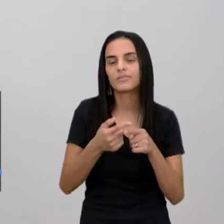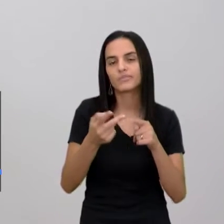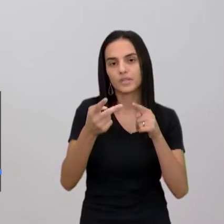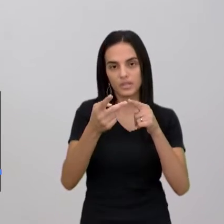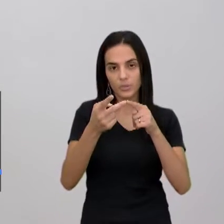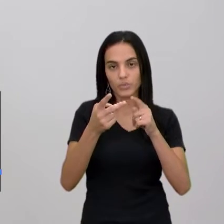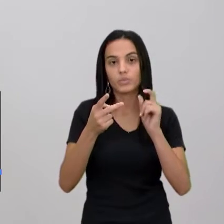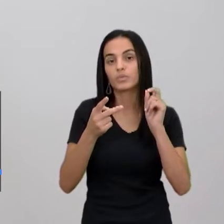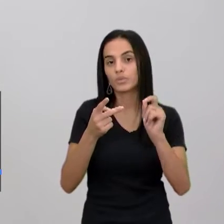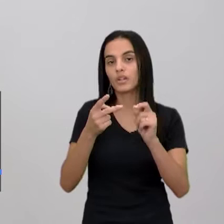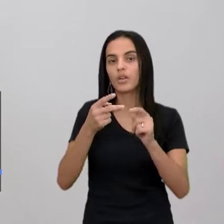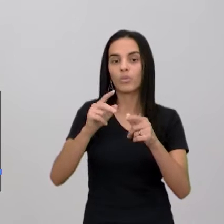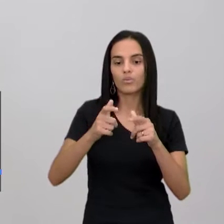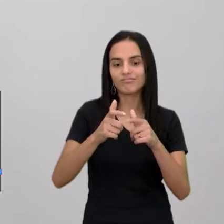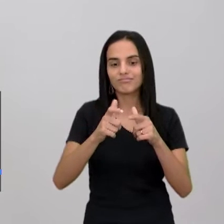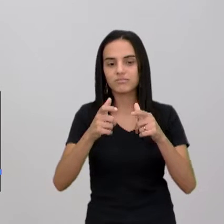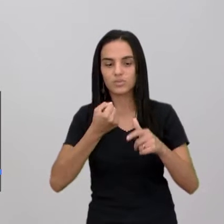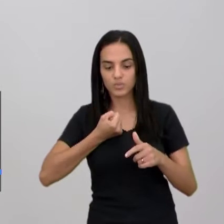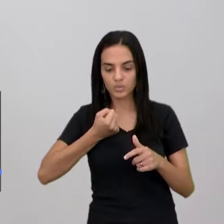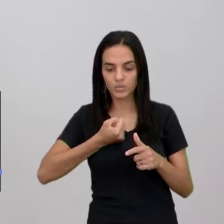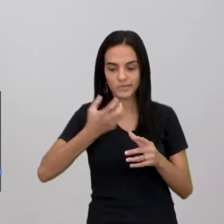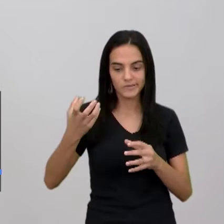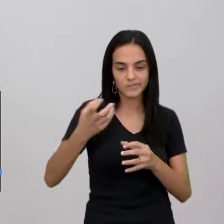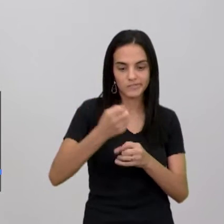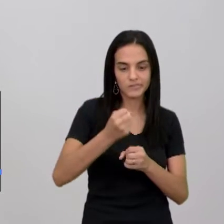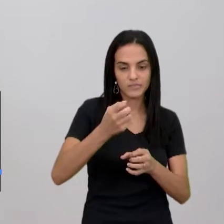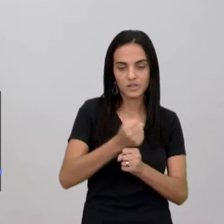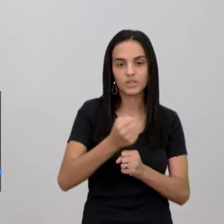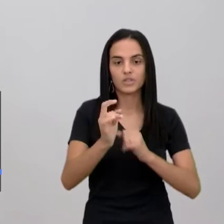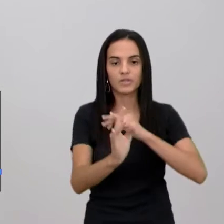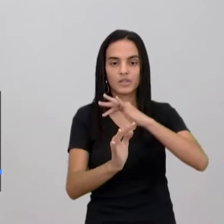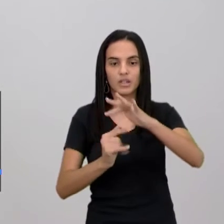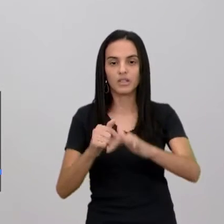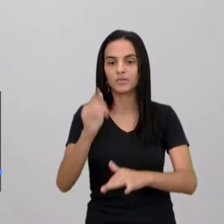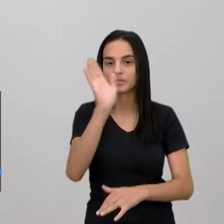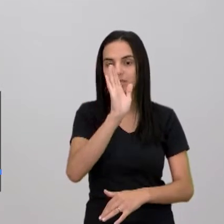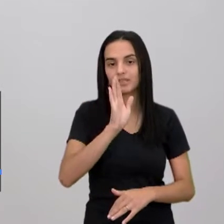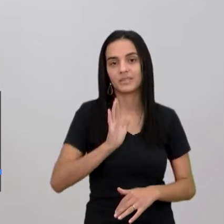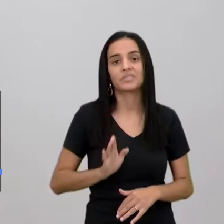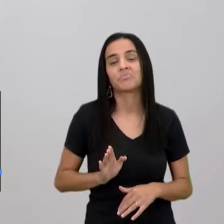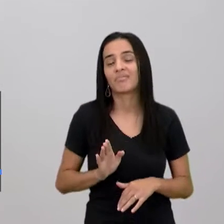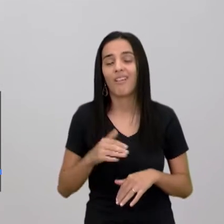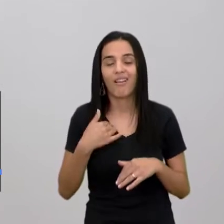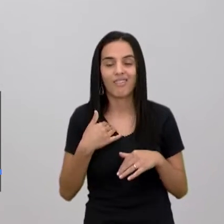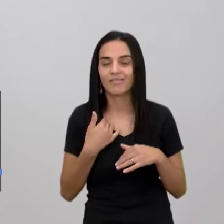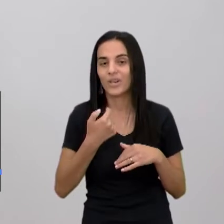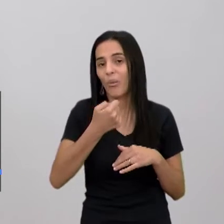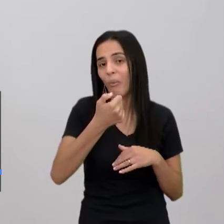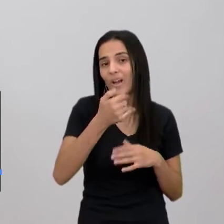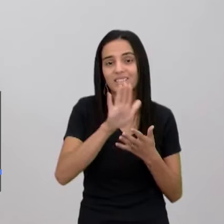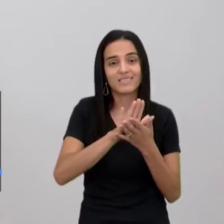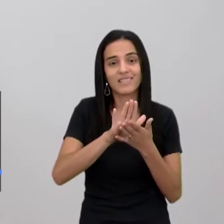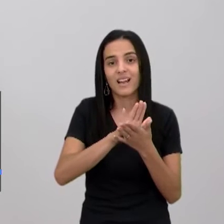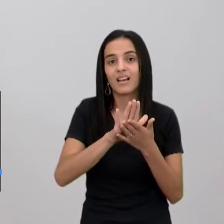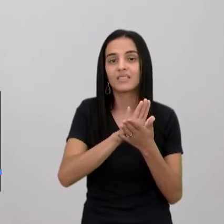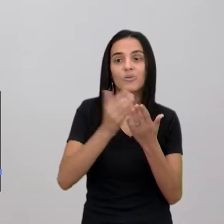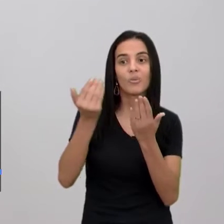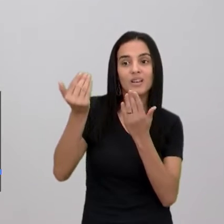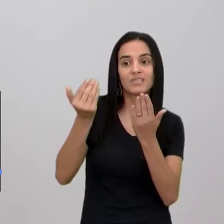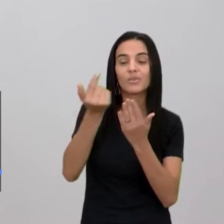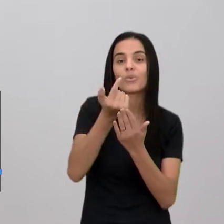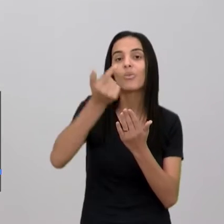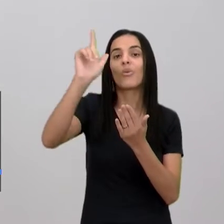é que o número de refugiados no Brasil é quase que insignificante comparado com